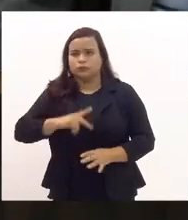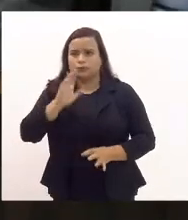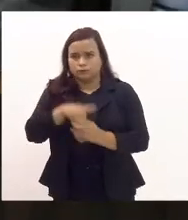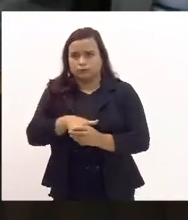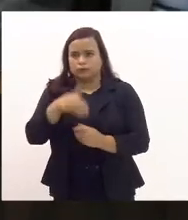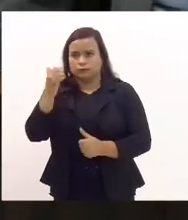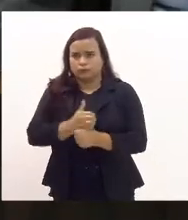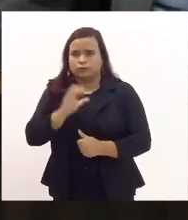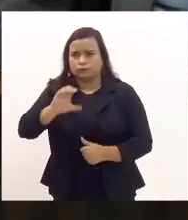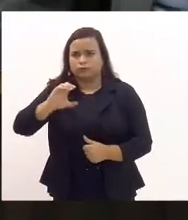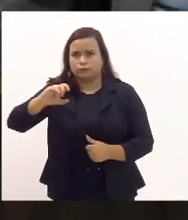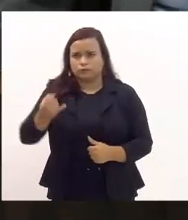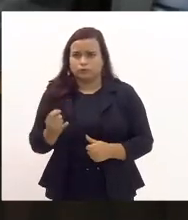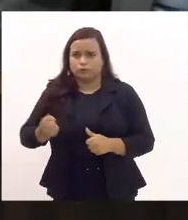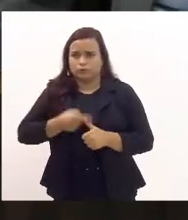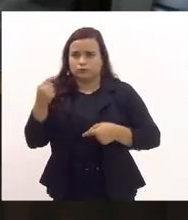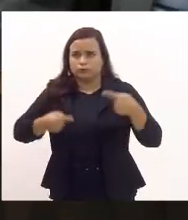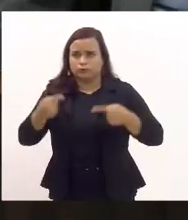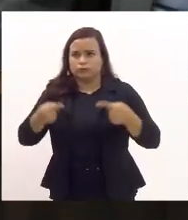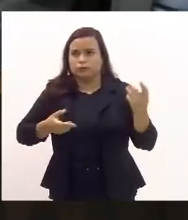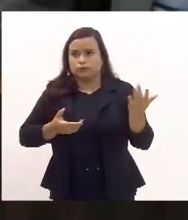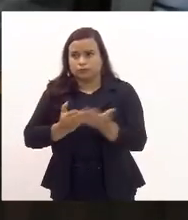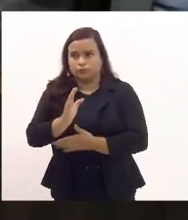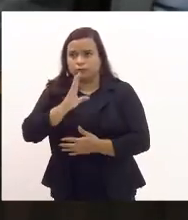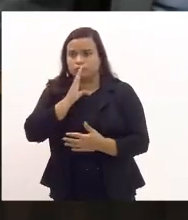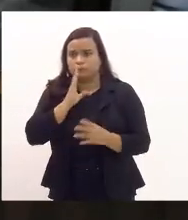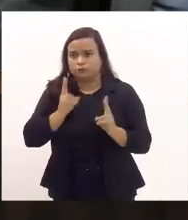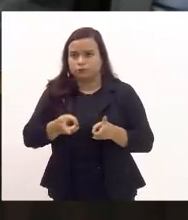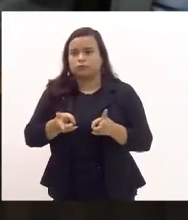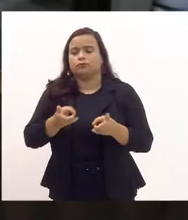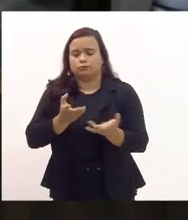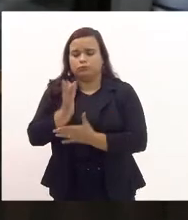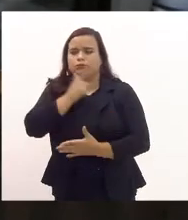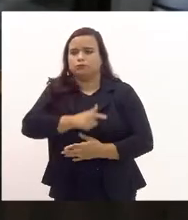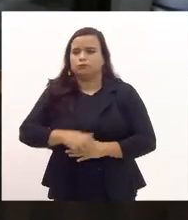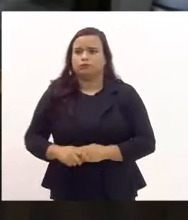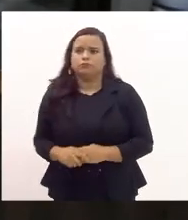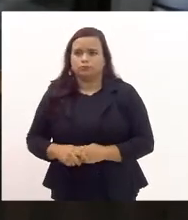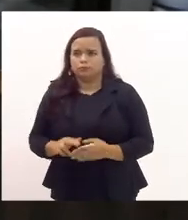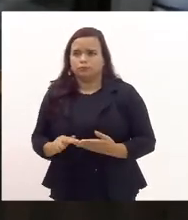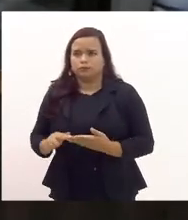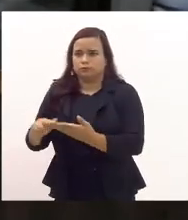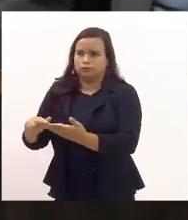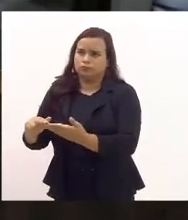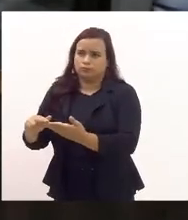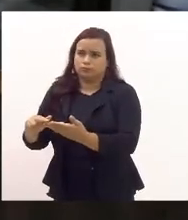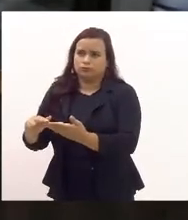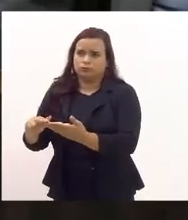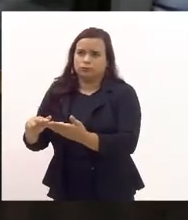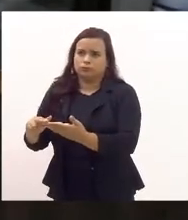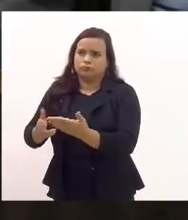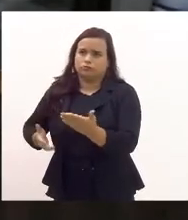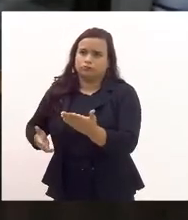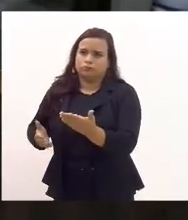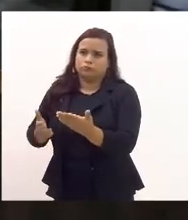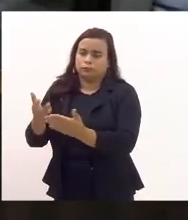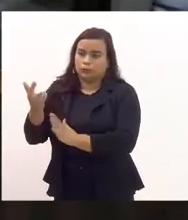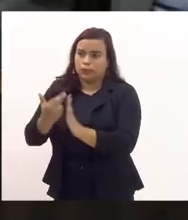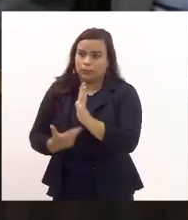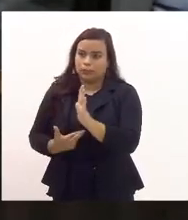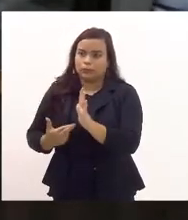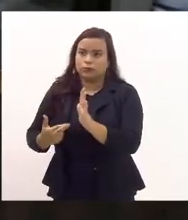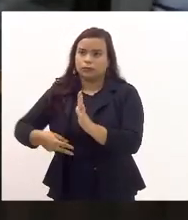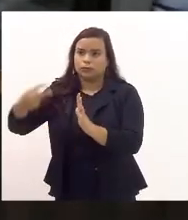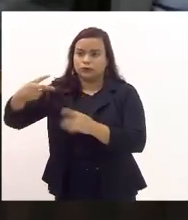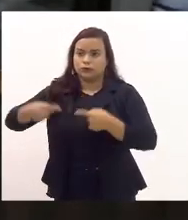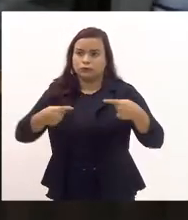subjetivo da ccj em primeira discussão seu like aprova permanência opção aprovada vai à redação do vencido para segunda discussão